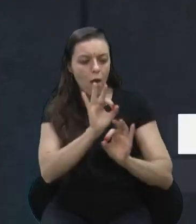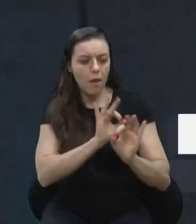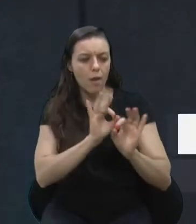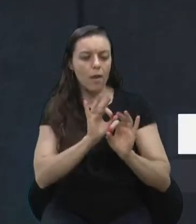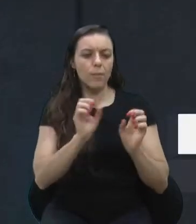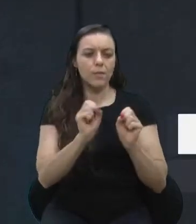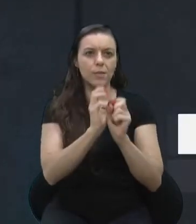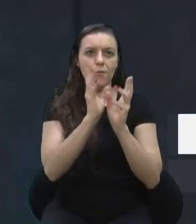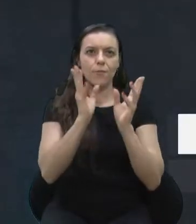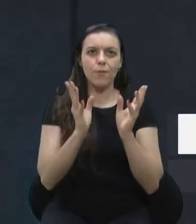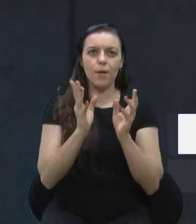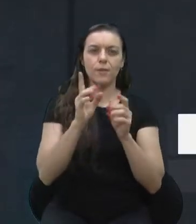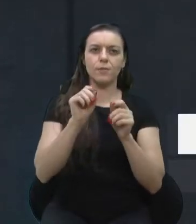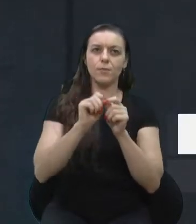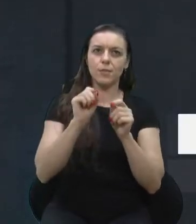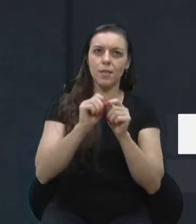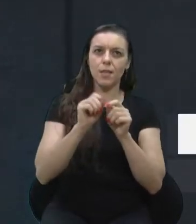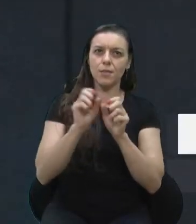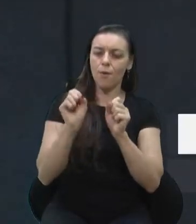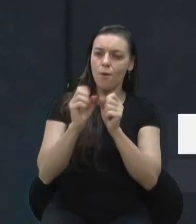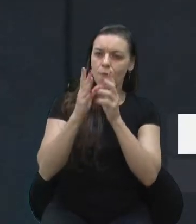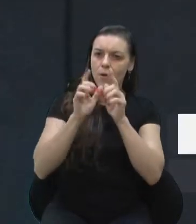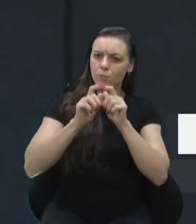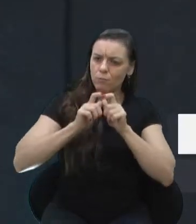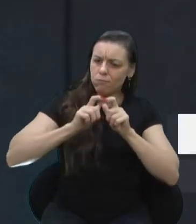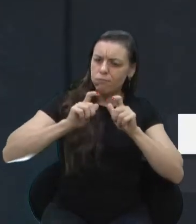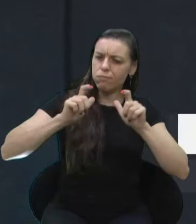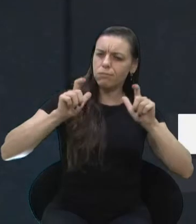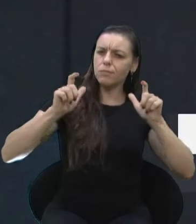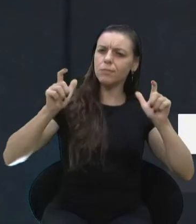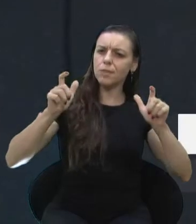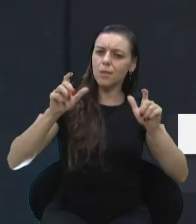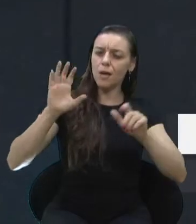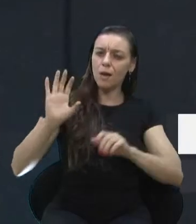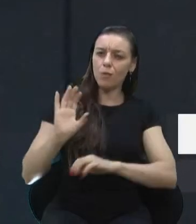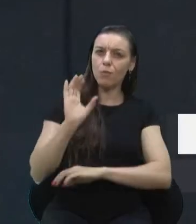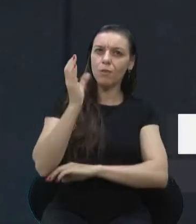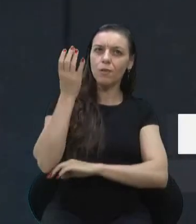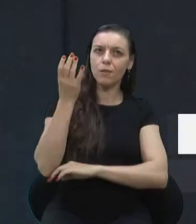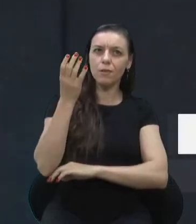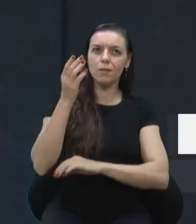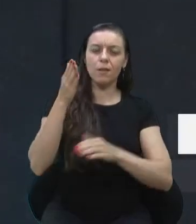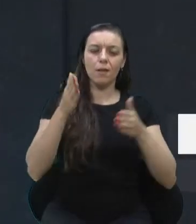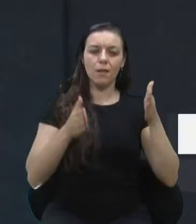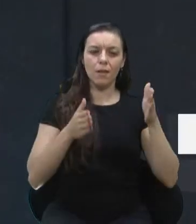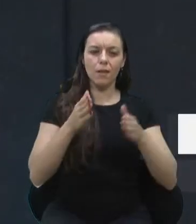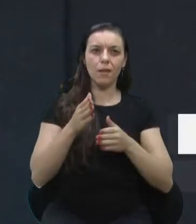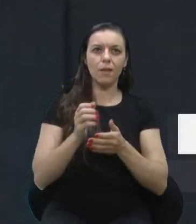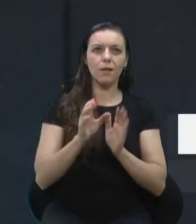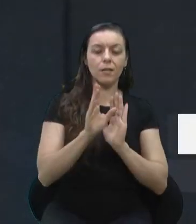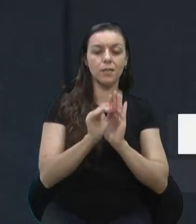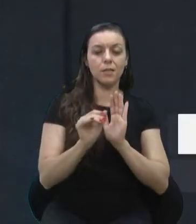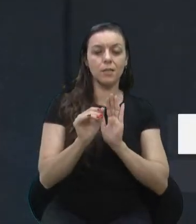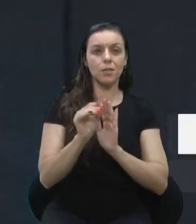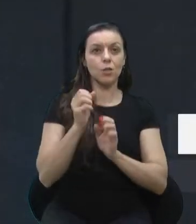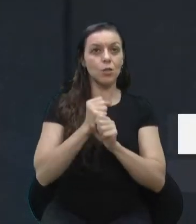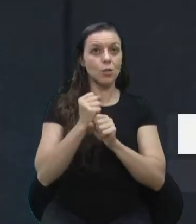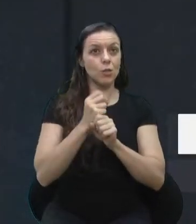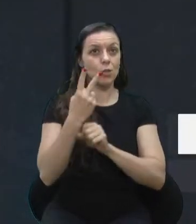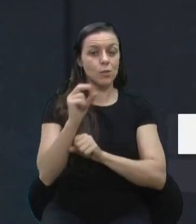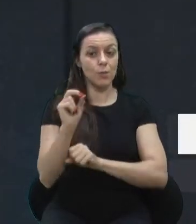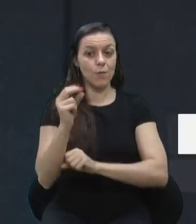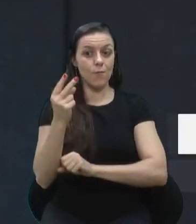festa saísse uma festa desse tamanho que está acontecendo essa edição 2022. Eu